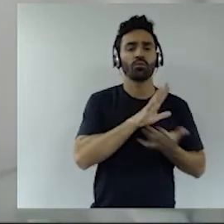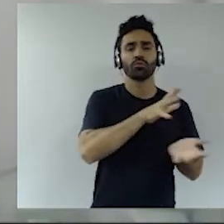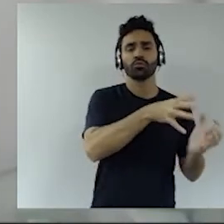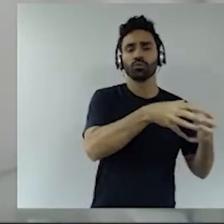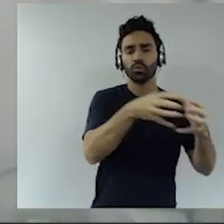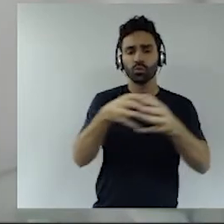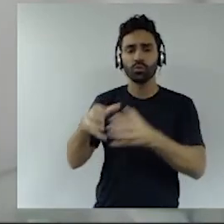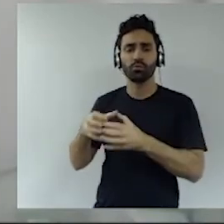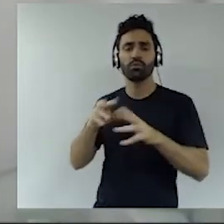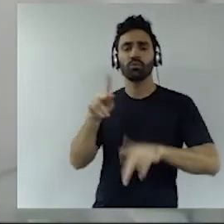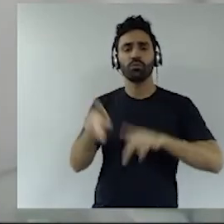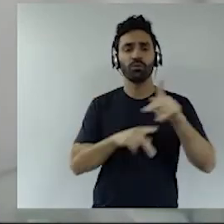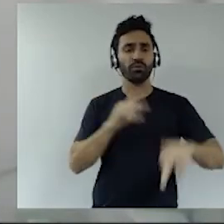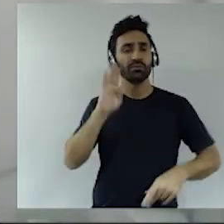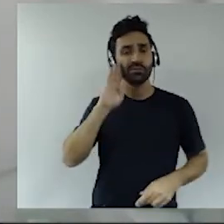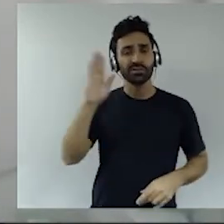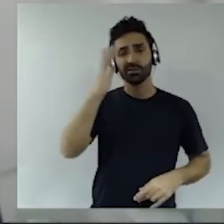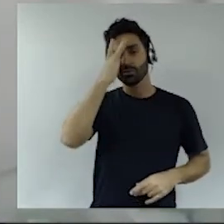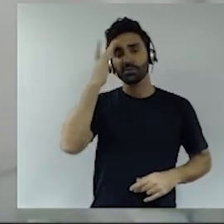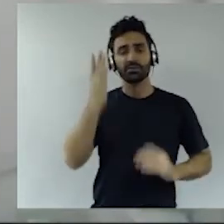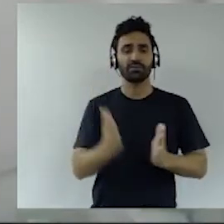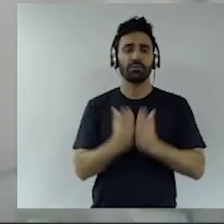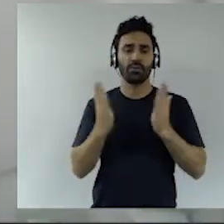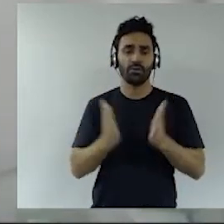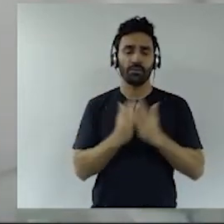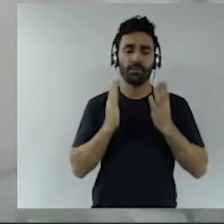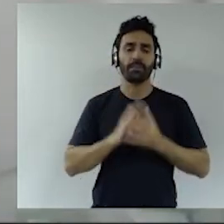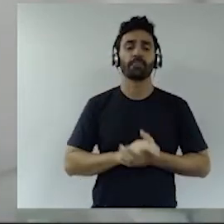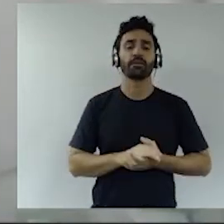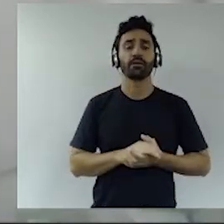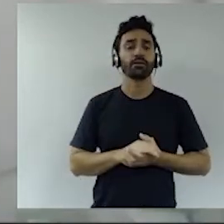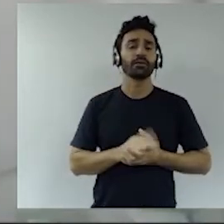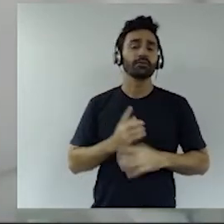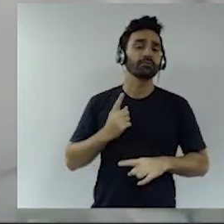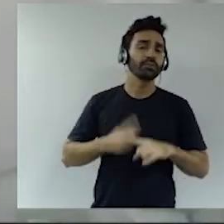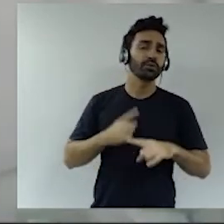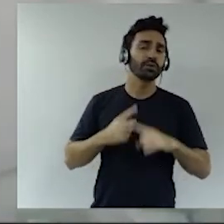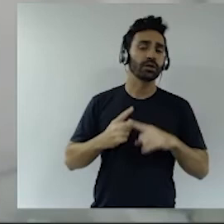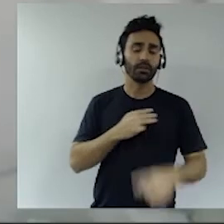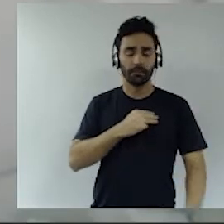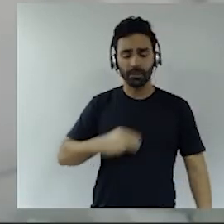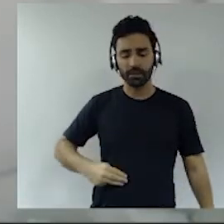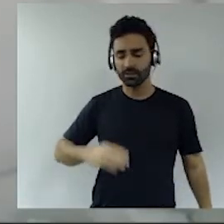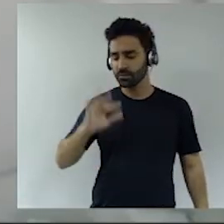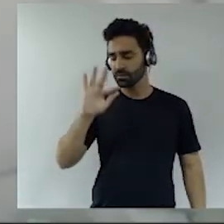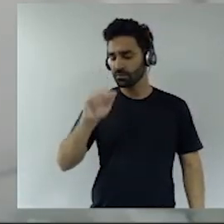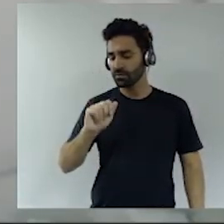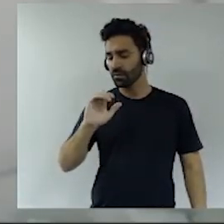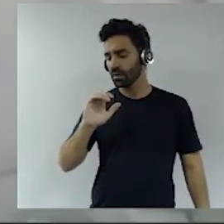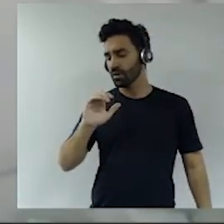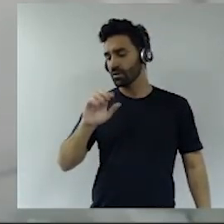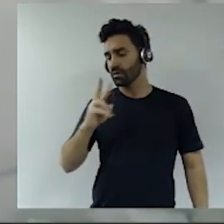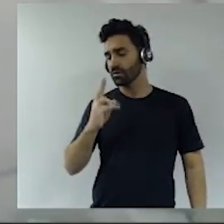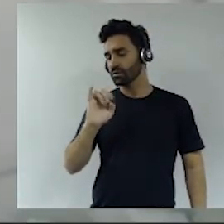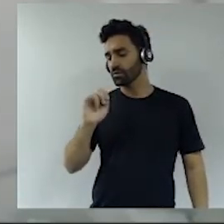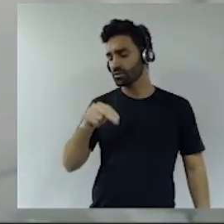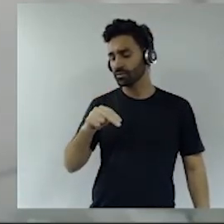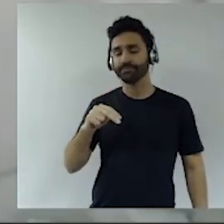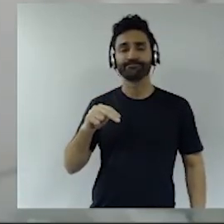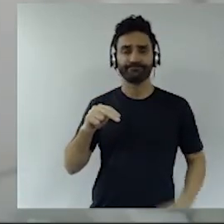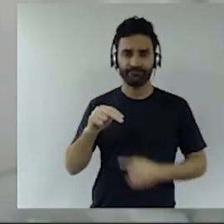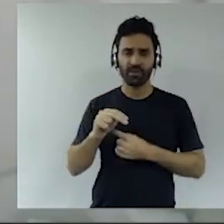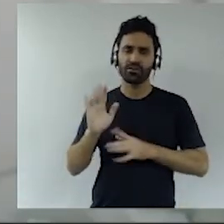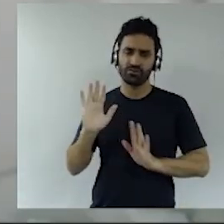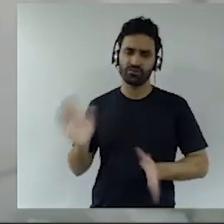população, especialmente os mais carentes. Daí por que o ministro Fachin concedeu aquela decisão comentada